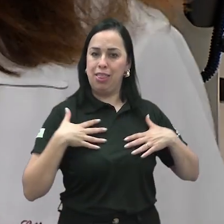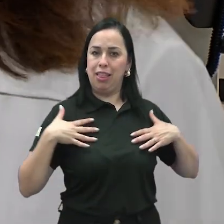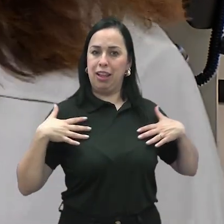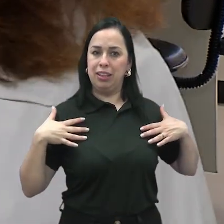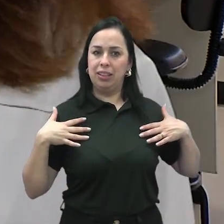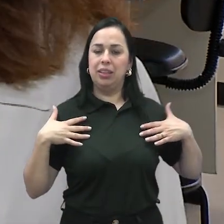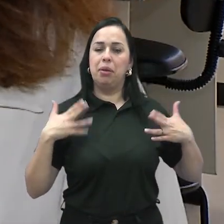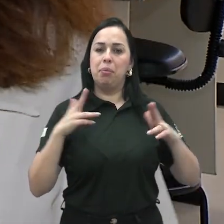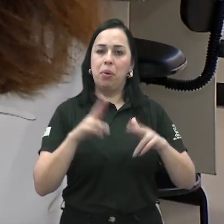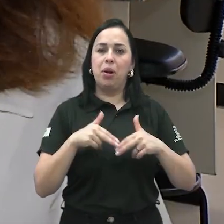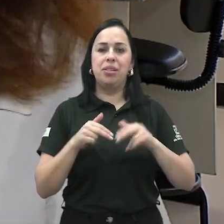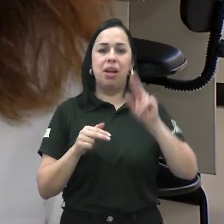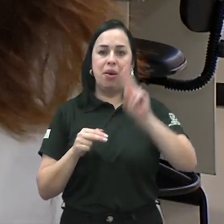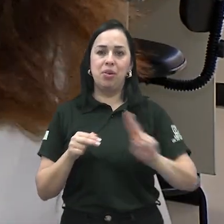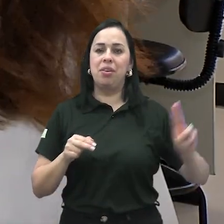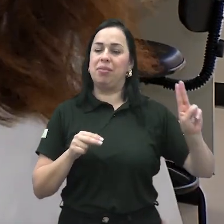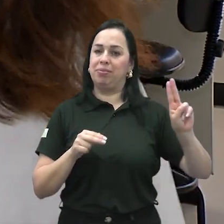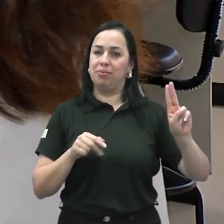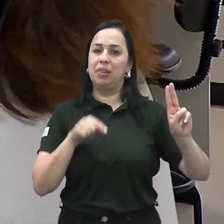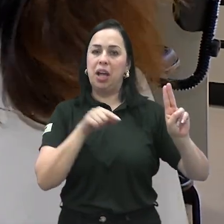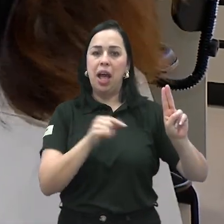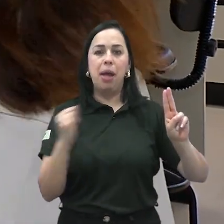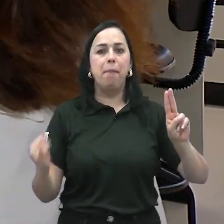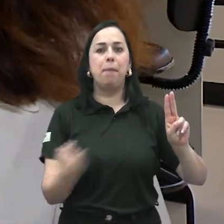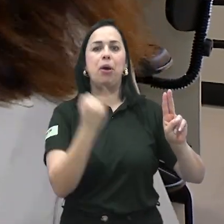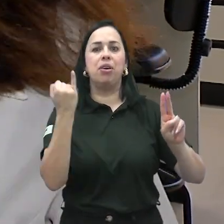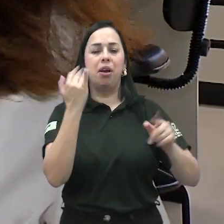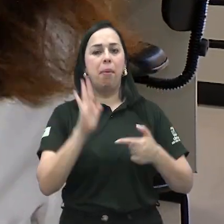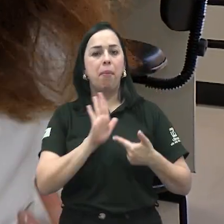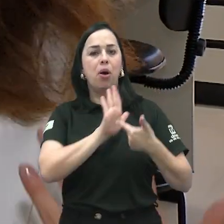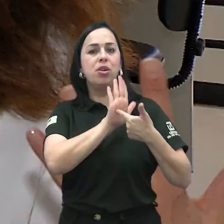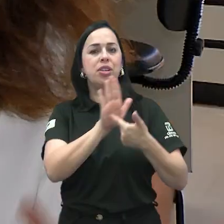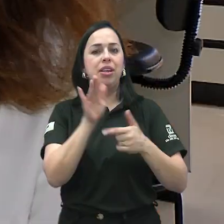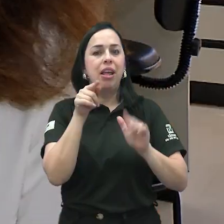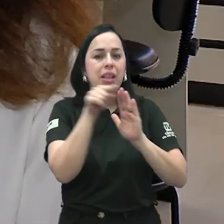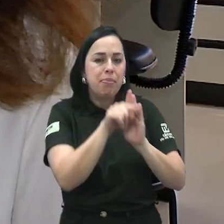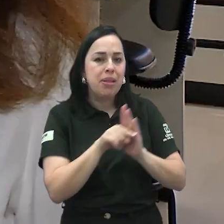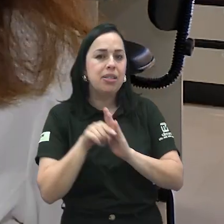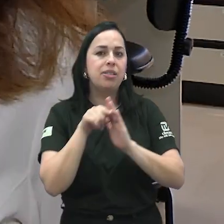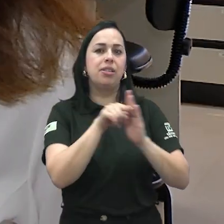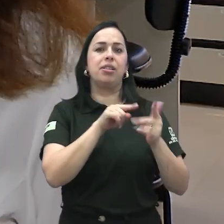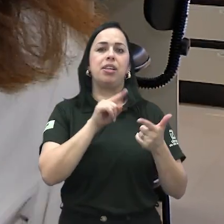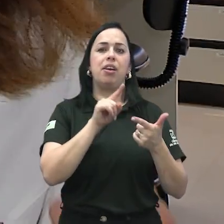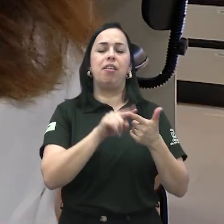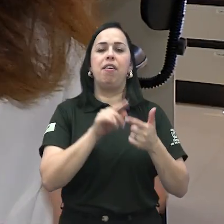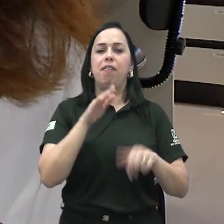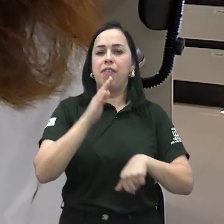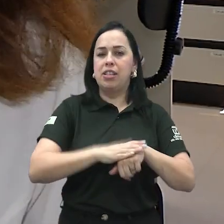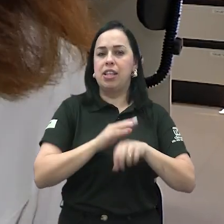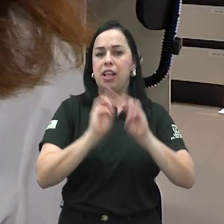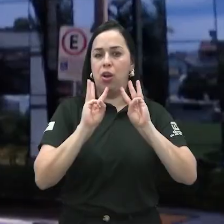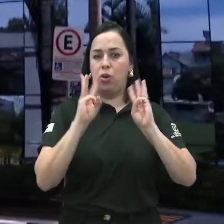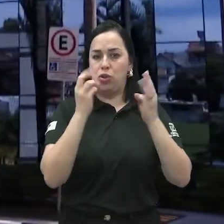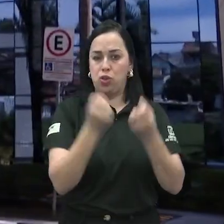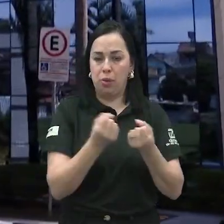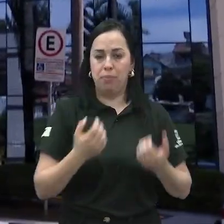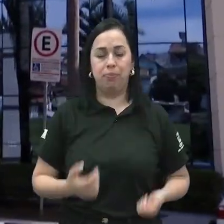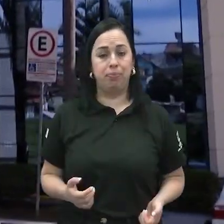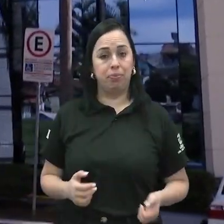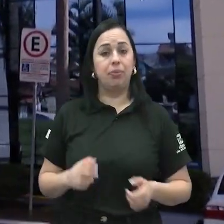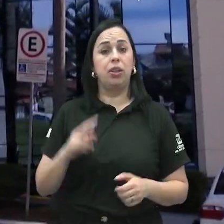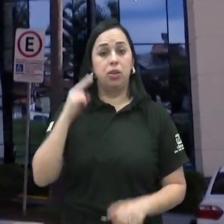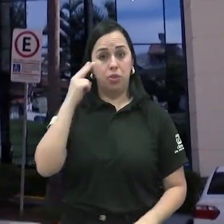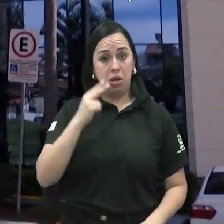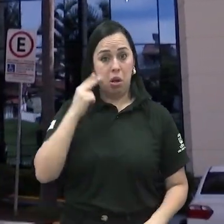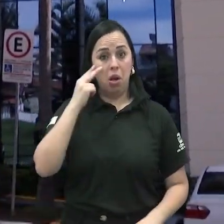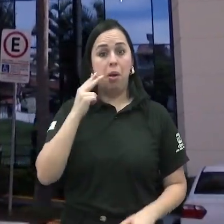orgulhosos disso. Então, a universidade tem um impacto muito grande, mostrando as pesquisas que são feitas, fazendo workshops. E a Câmara de